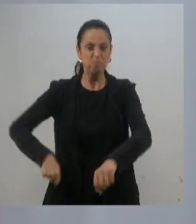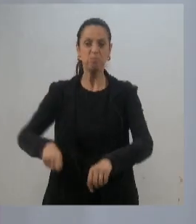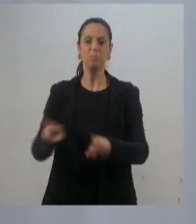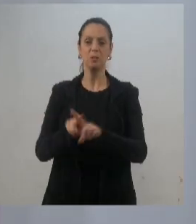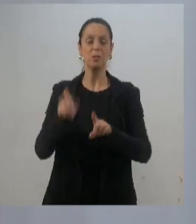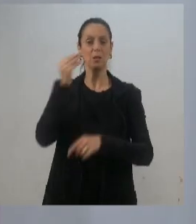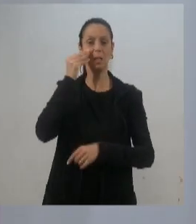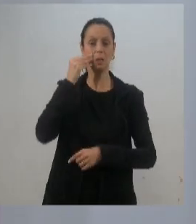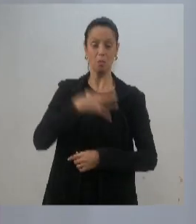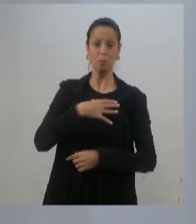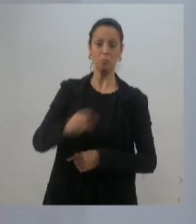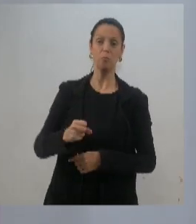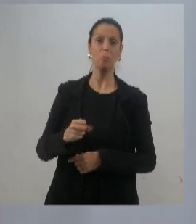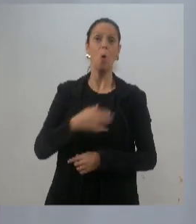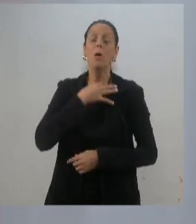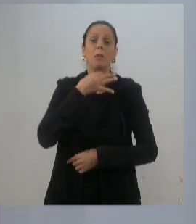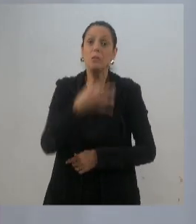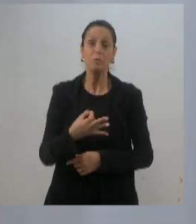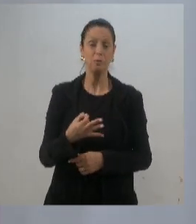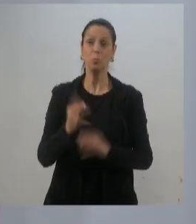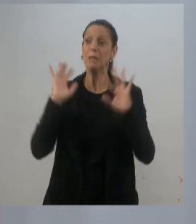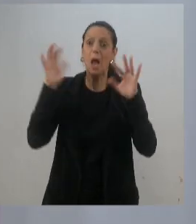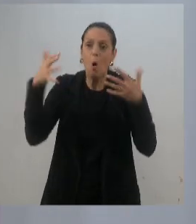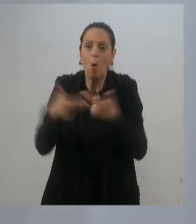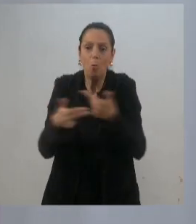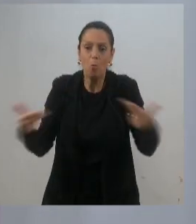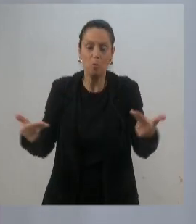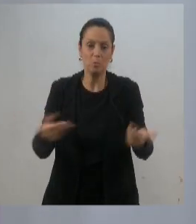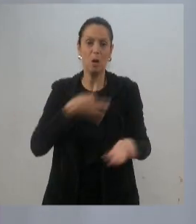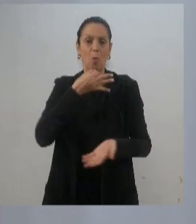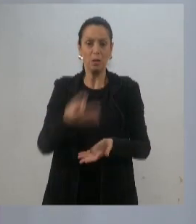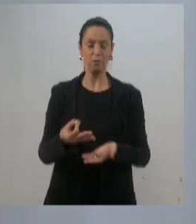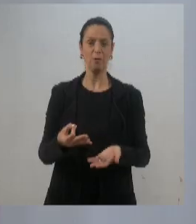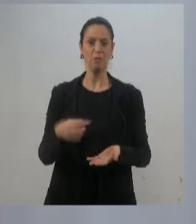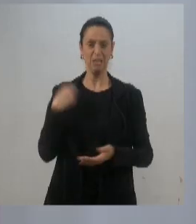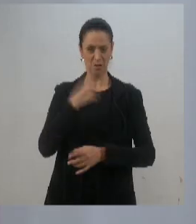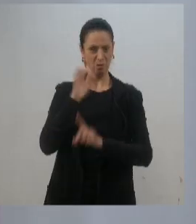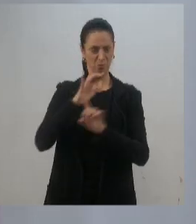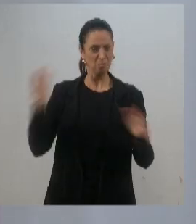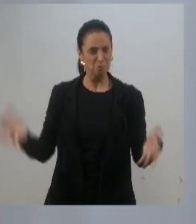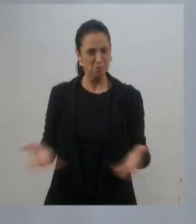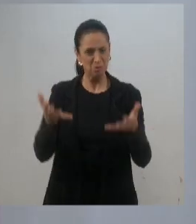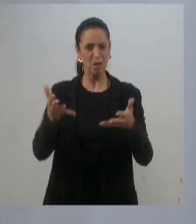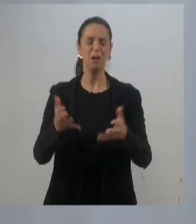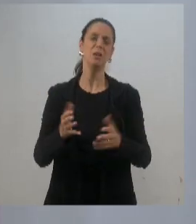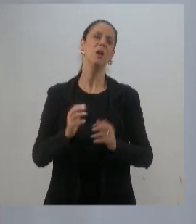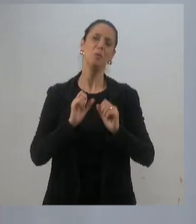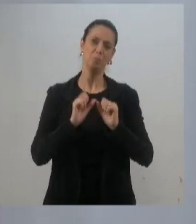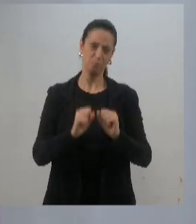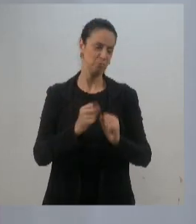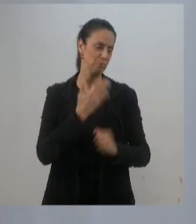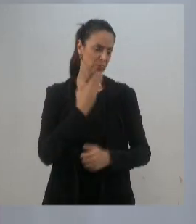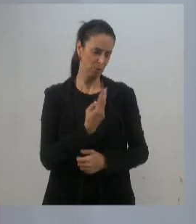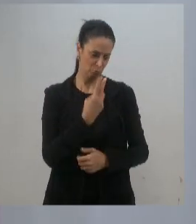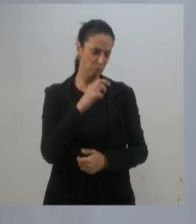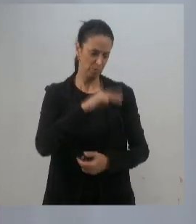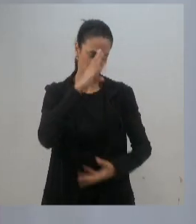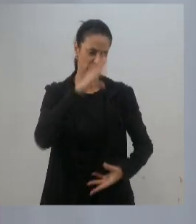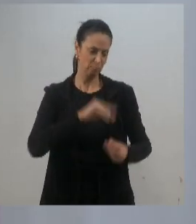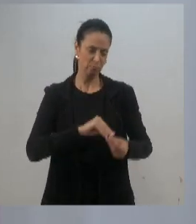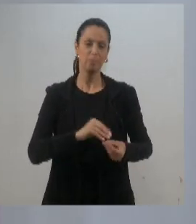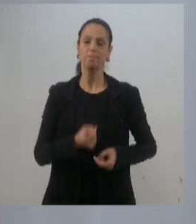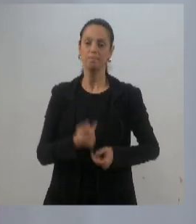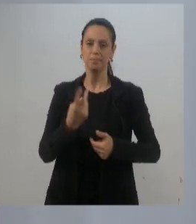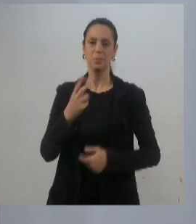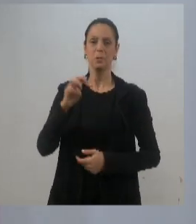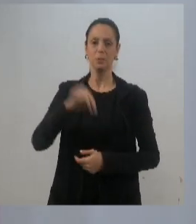de suicídio, terror, vivendo terror. E a gente vai incentivar isso. Presidente, se o senhor puder me tolerar mais 2 minutinhos para eu finalizar minha fala.